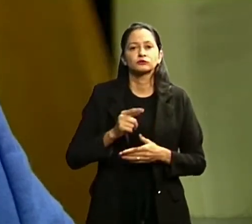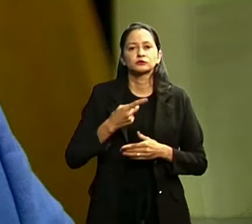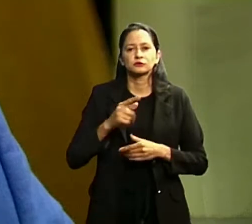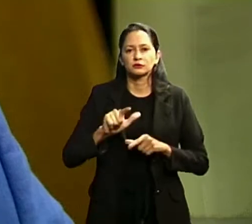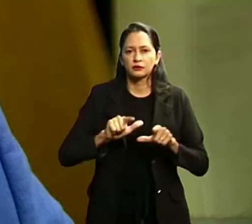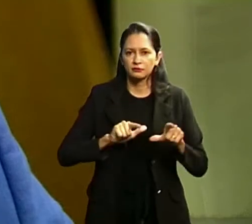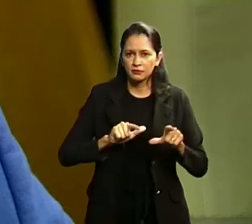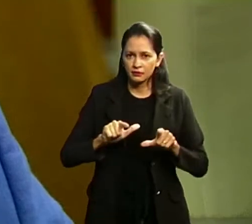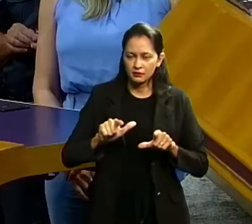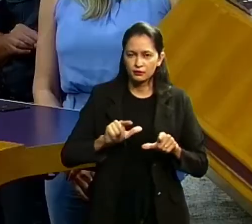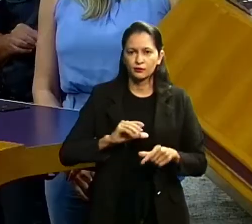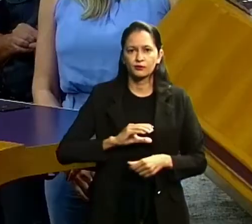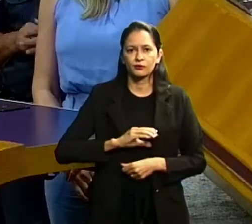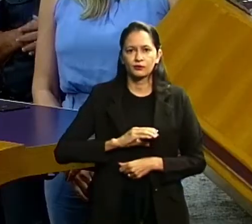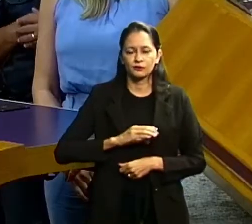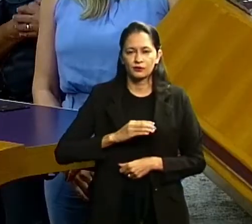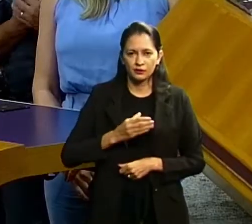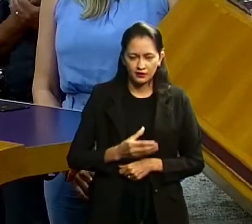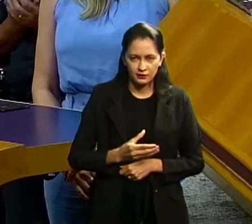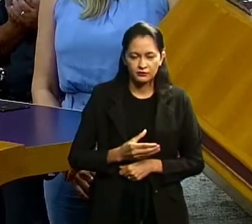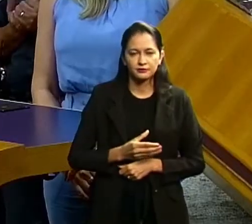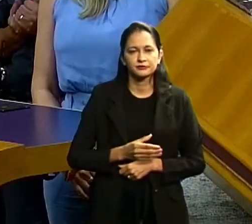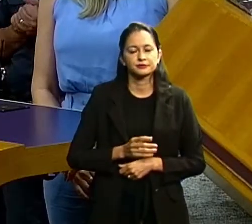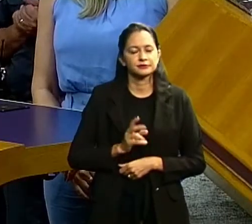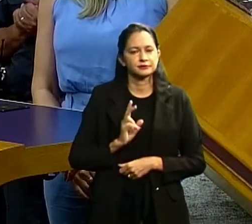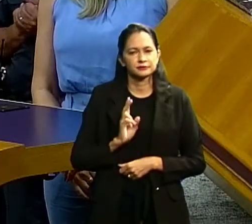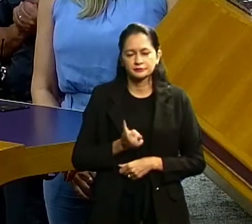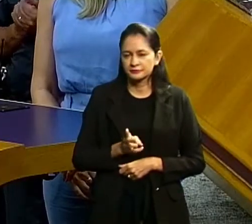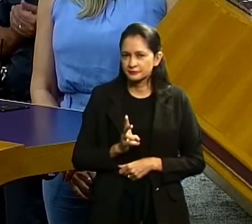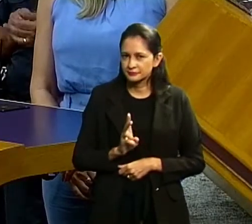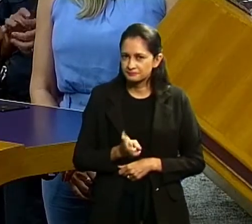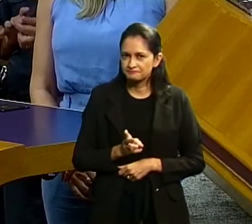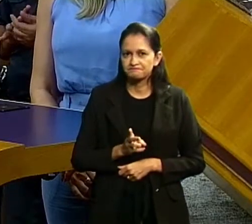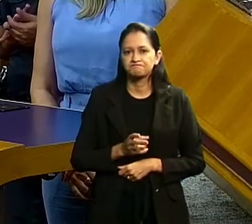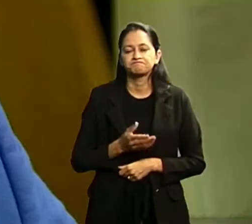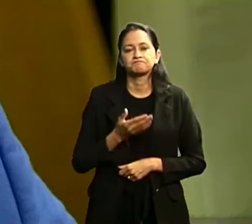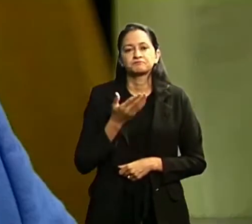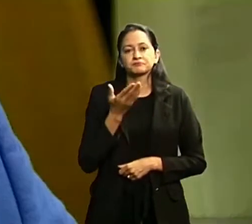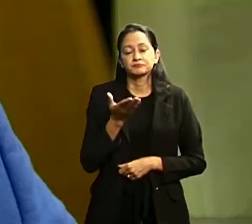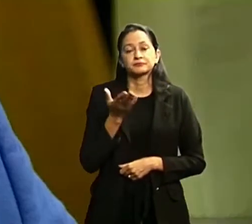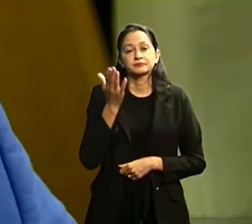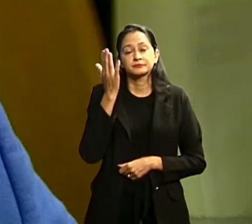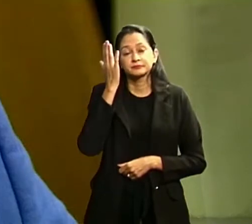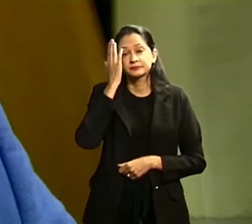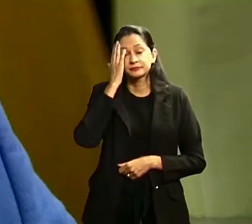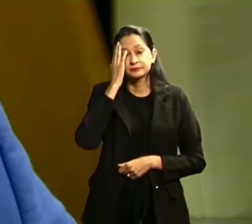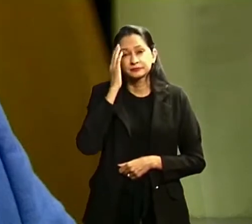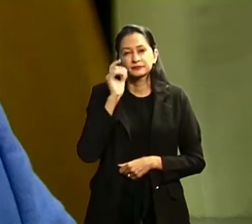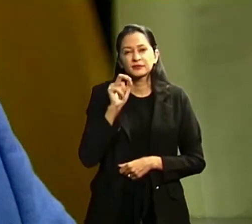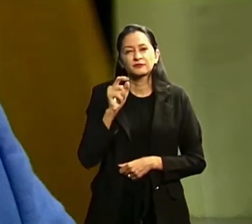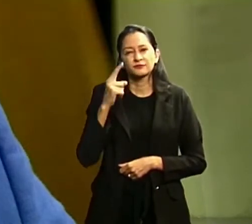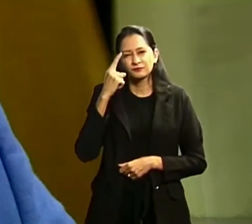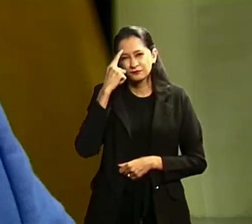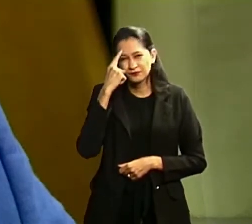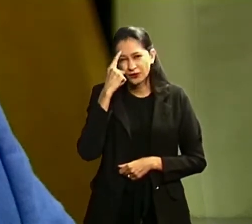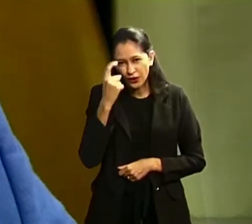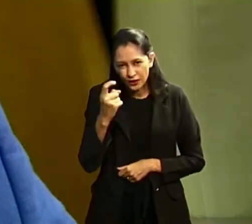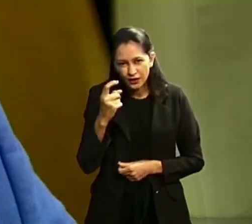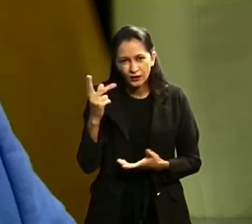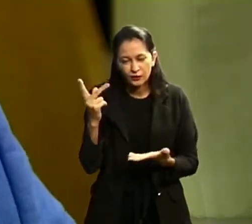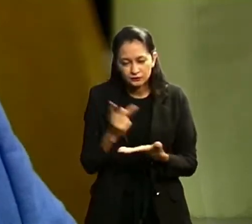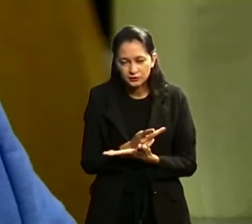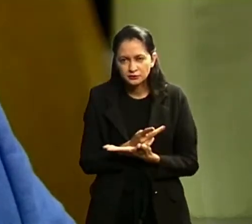mandato com firmeza como a senhora tem feito, e saiba que aquela agressão que a senhora